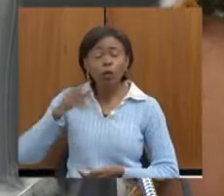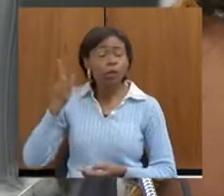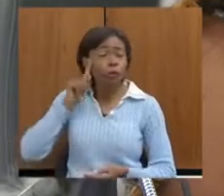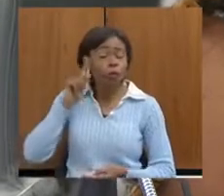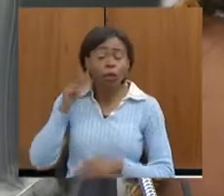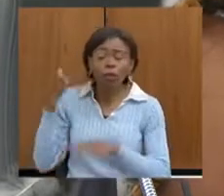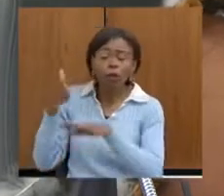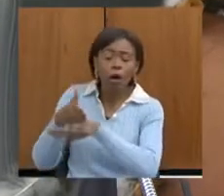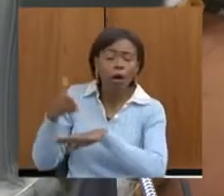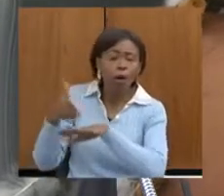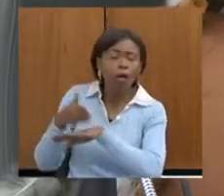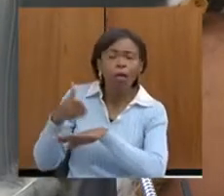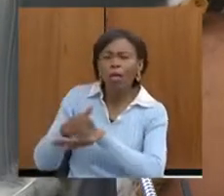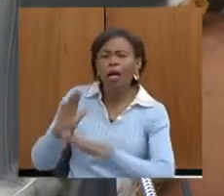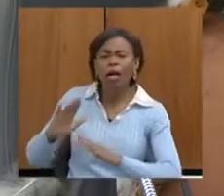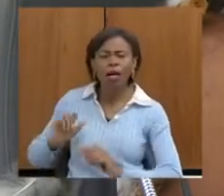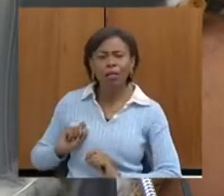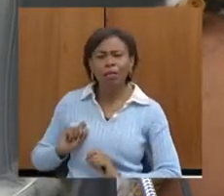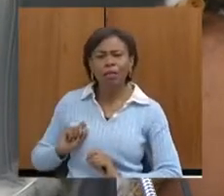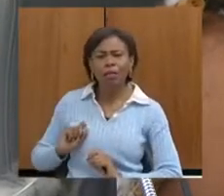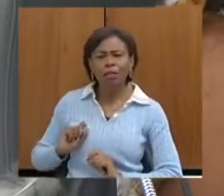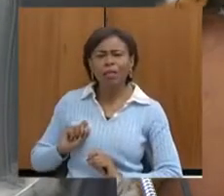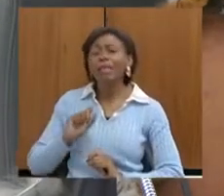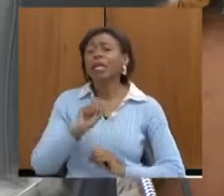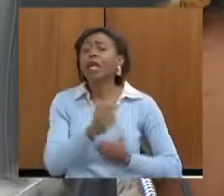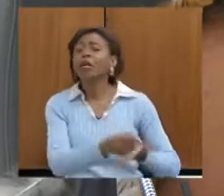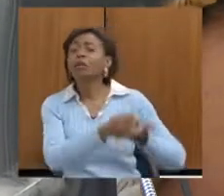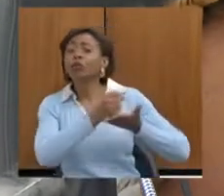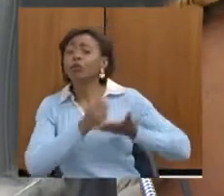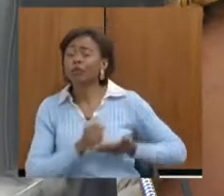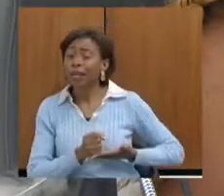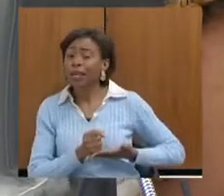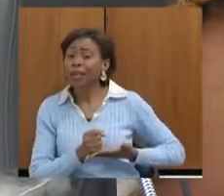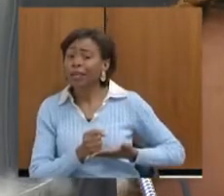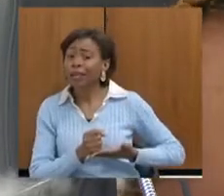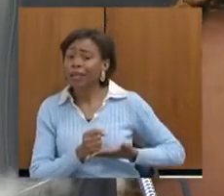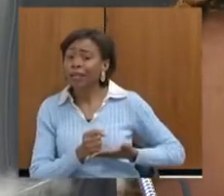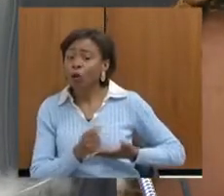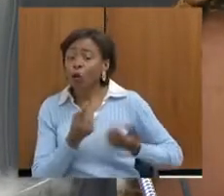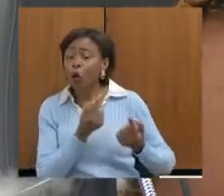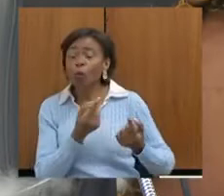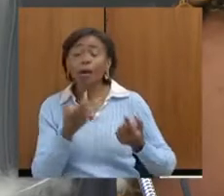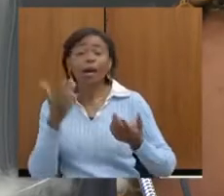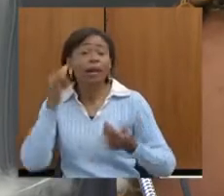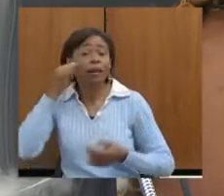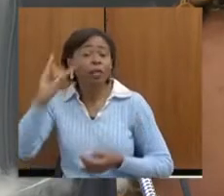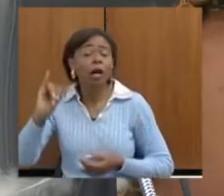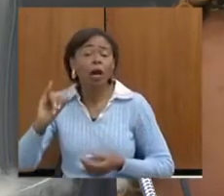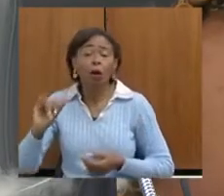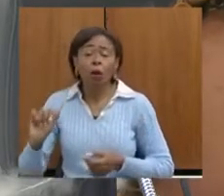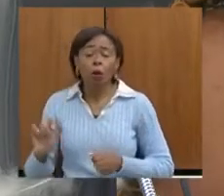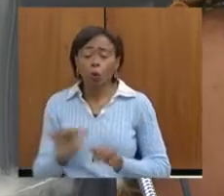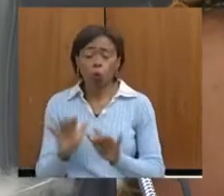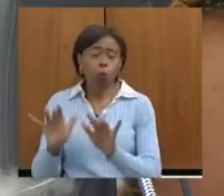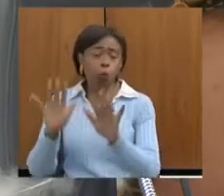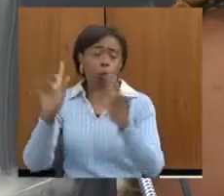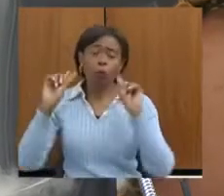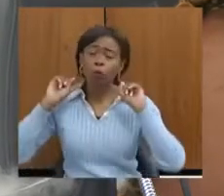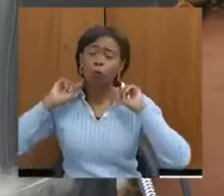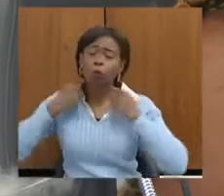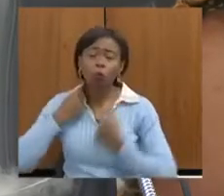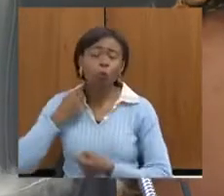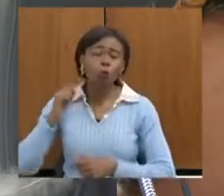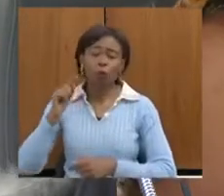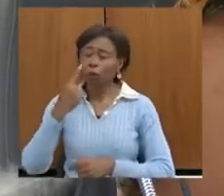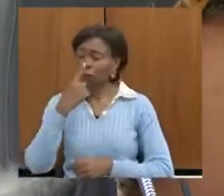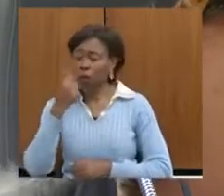quem que vai nos incluir como atingidos pela Poeira da mineração que tá na beira do rio doce a centenas de quilômetros da mina